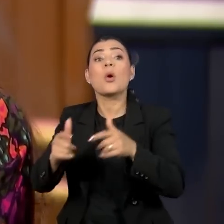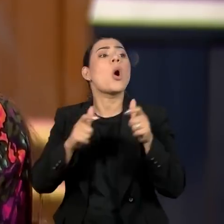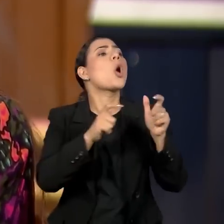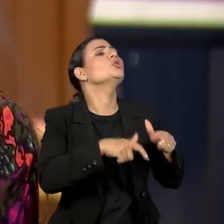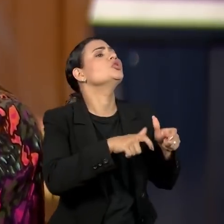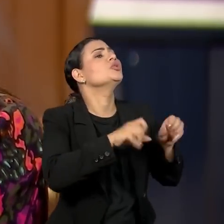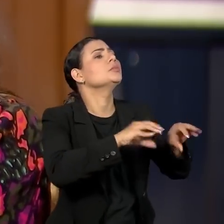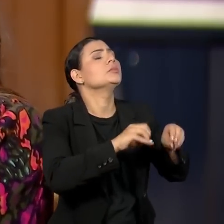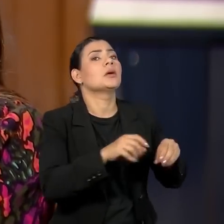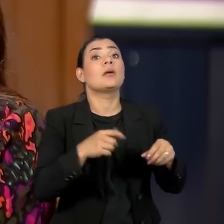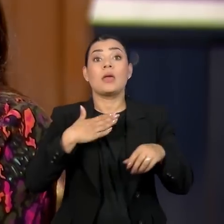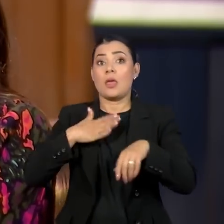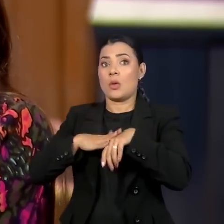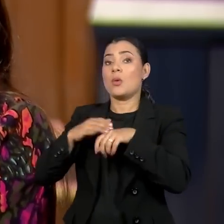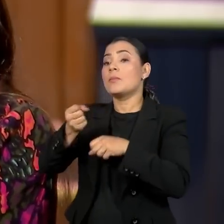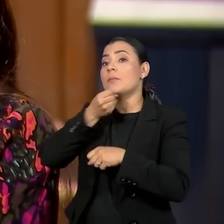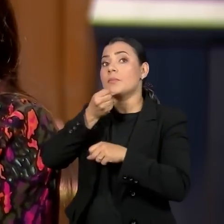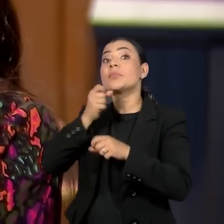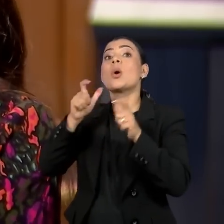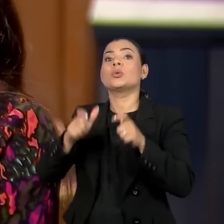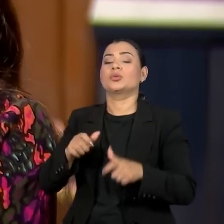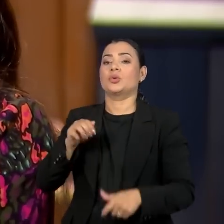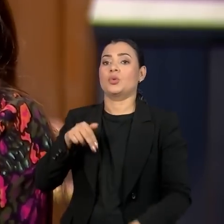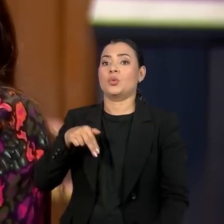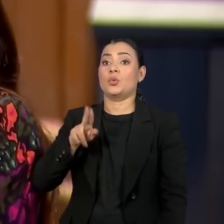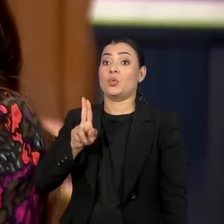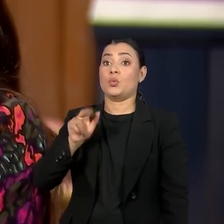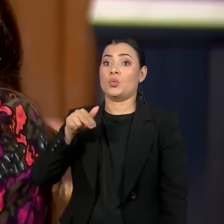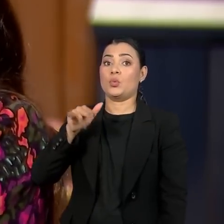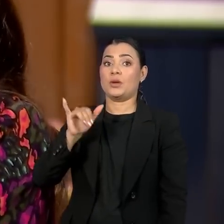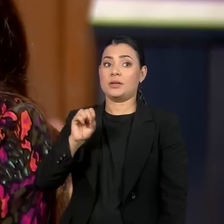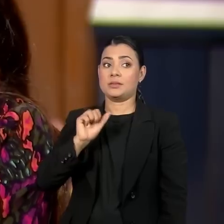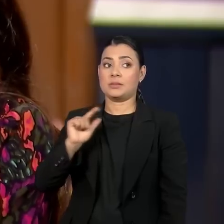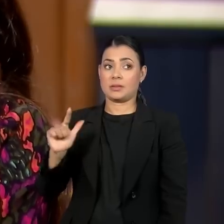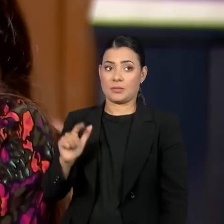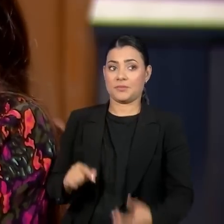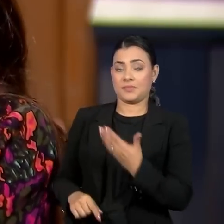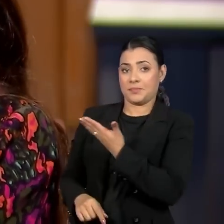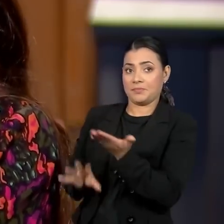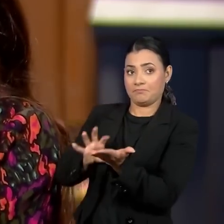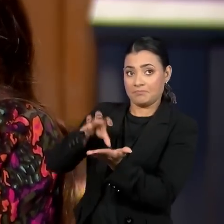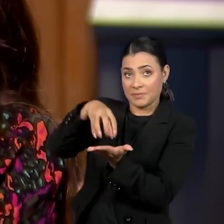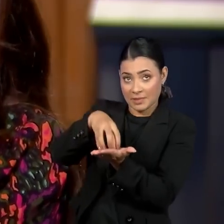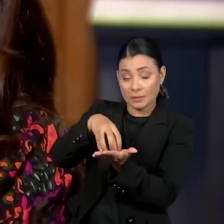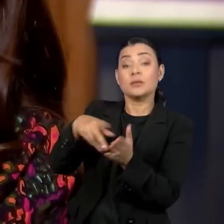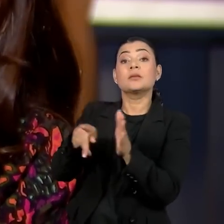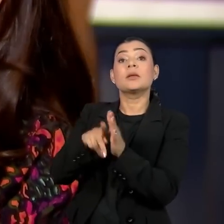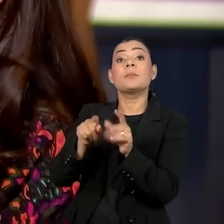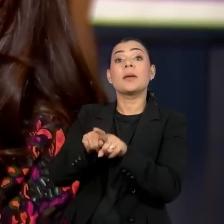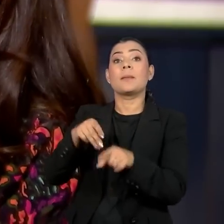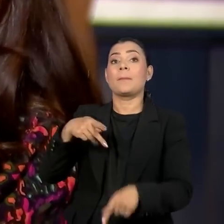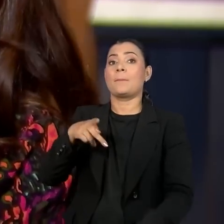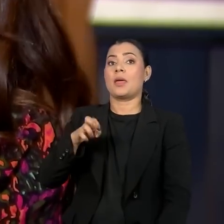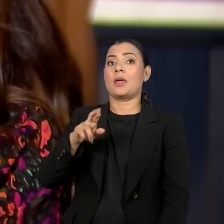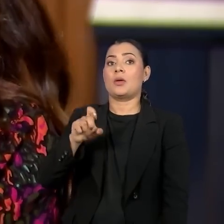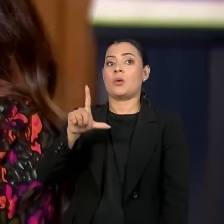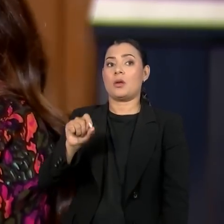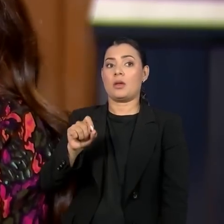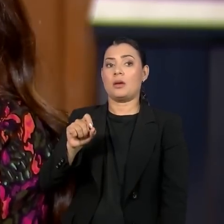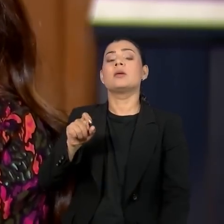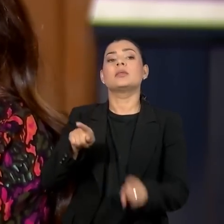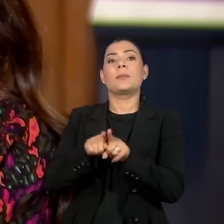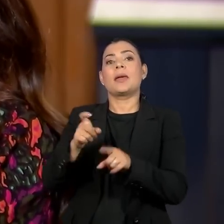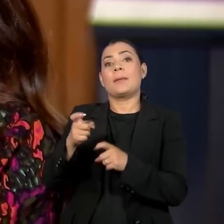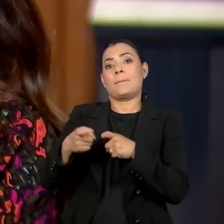eu dou aula de mídia e sexualidade na Unisal, que é onde eu me formei. Dou aula no Pérola Byton também, no IEPOS, para